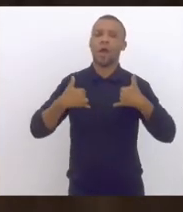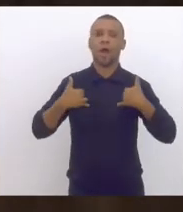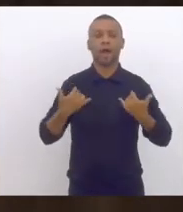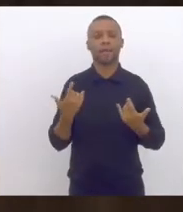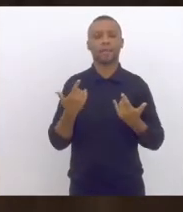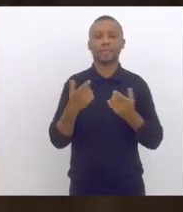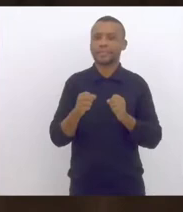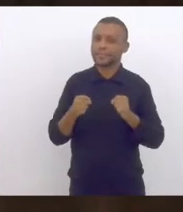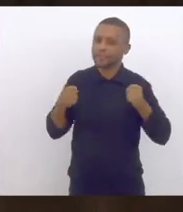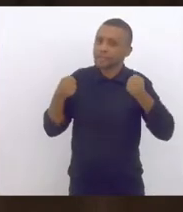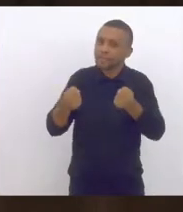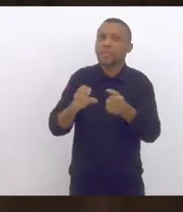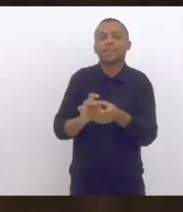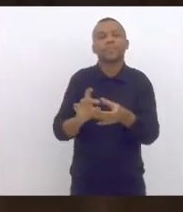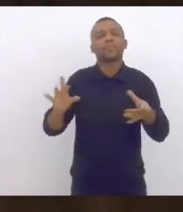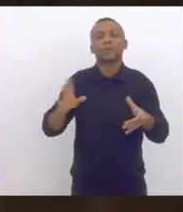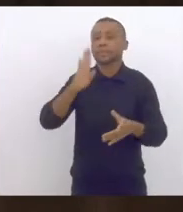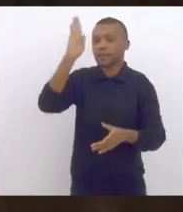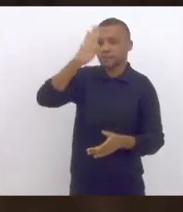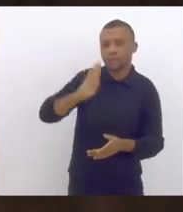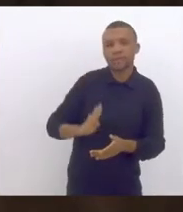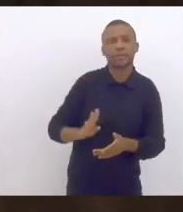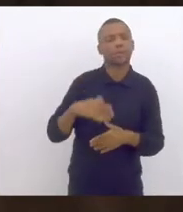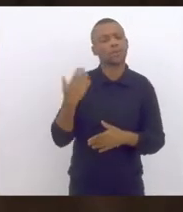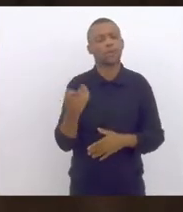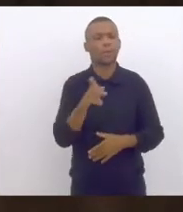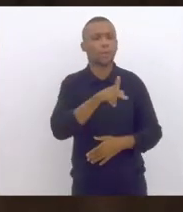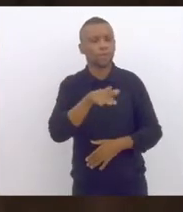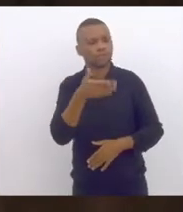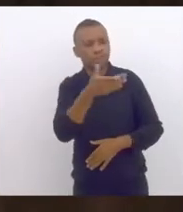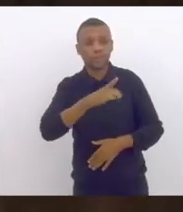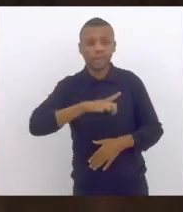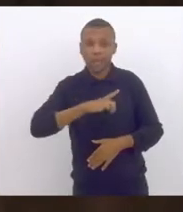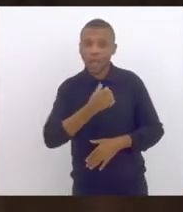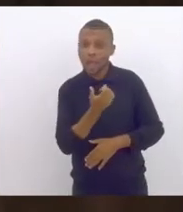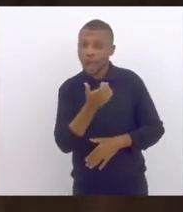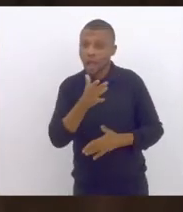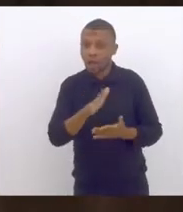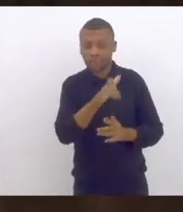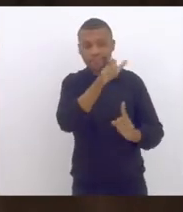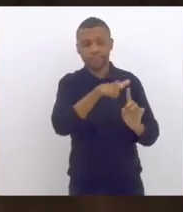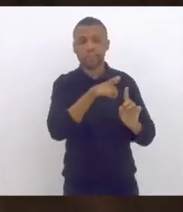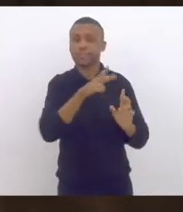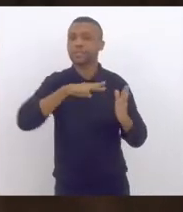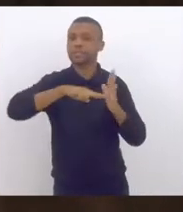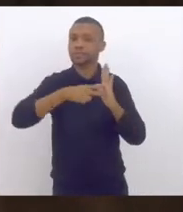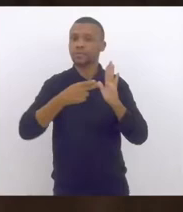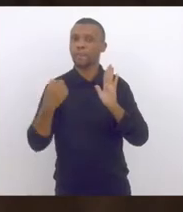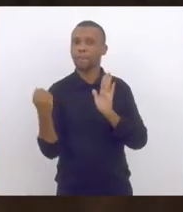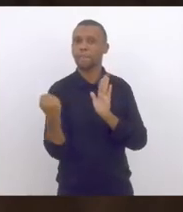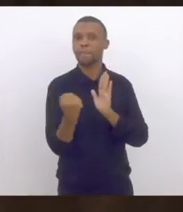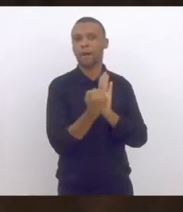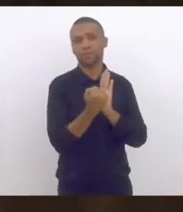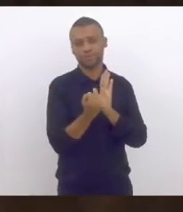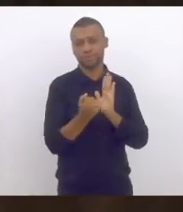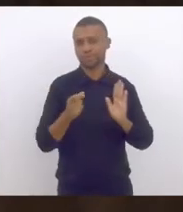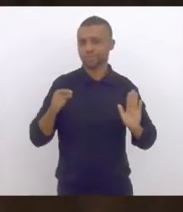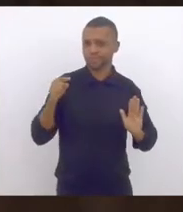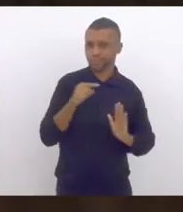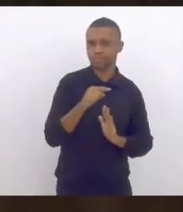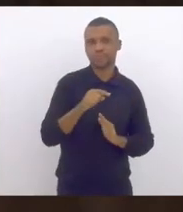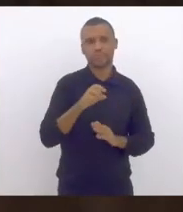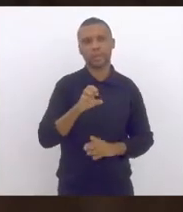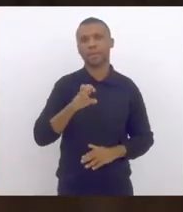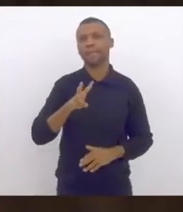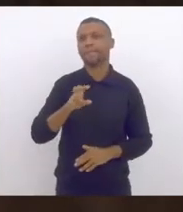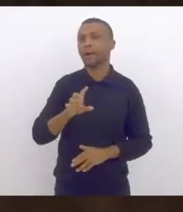da democracia brasileira. E, professor, se tem alguém que simboliza um patrimônio dessa casa, certamente se chama Evaldo Barbosa.